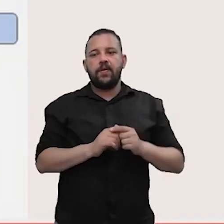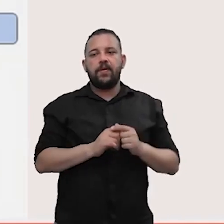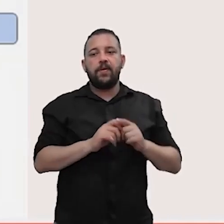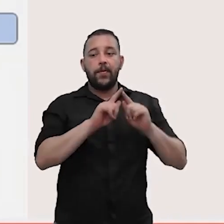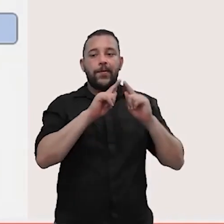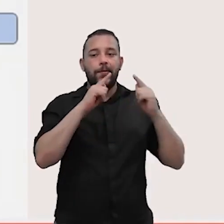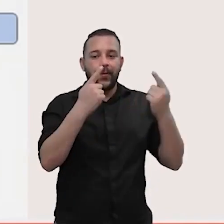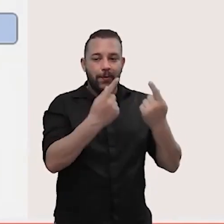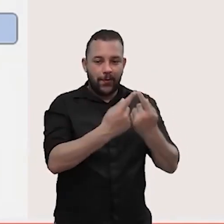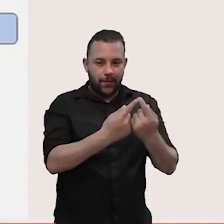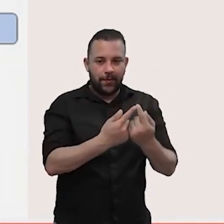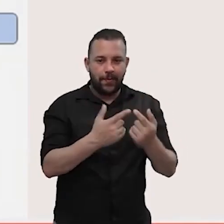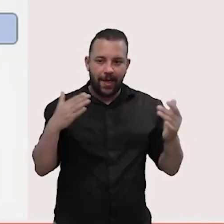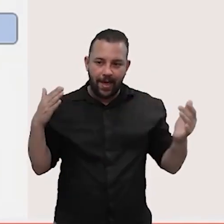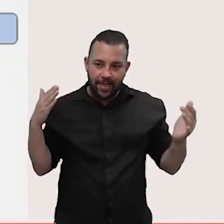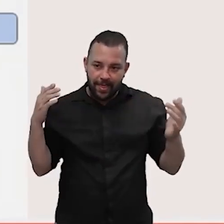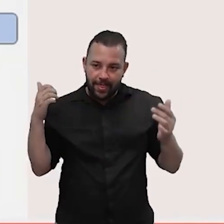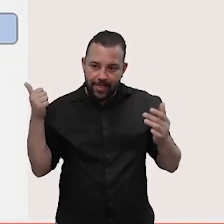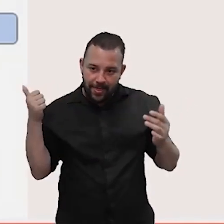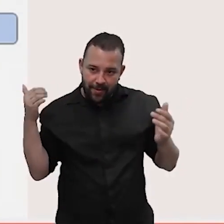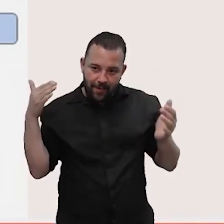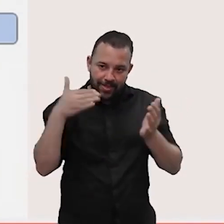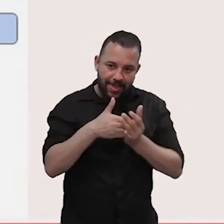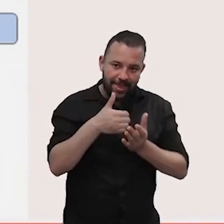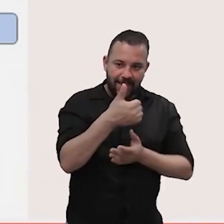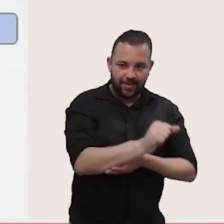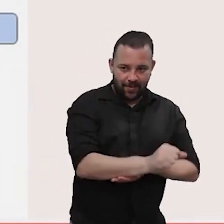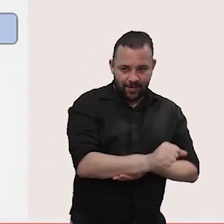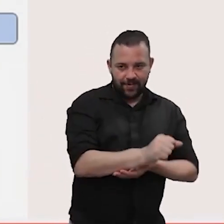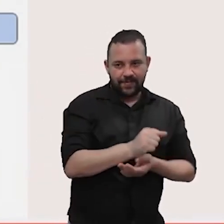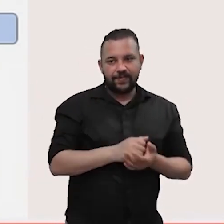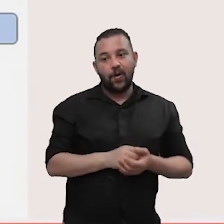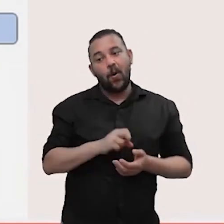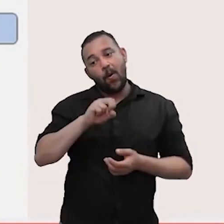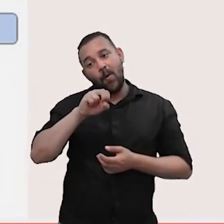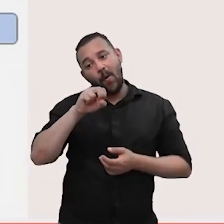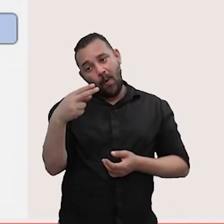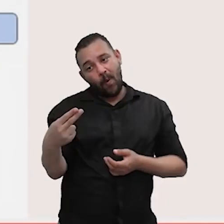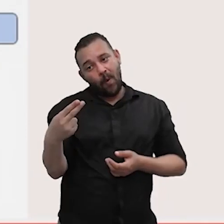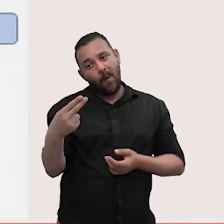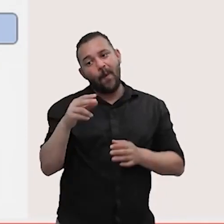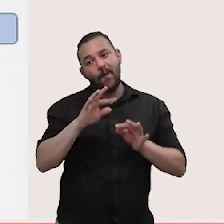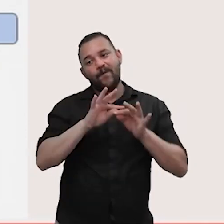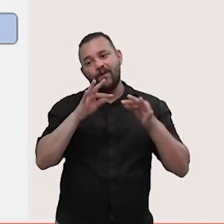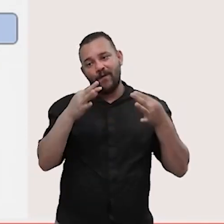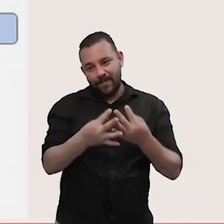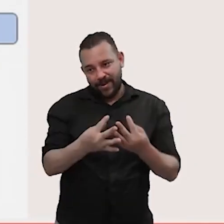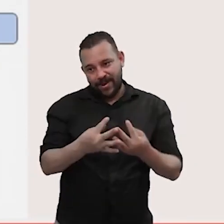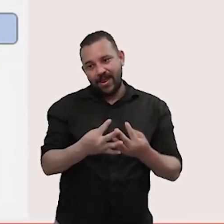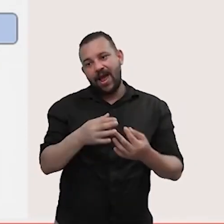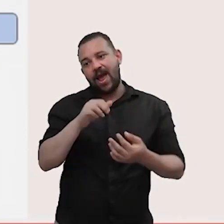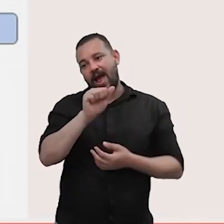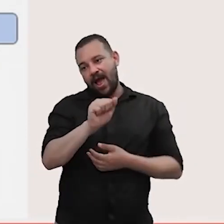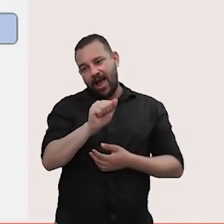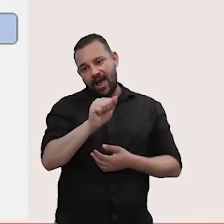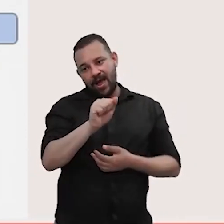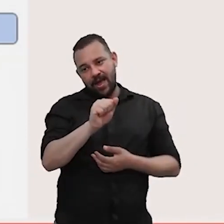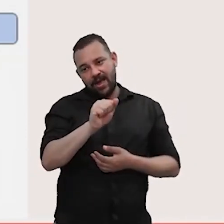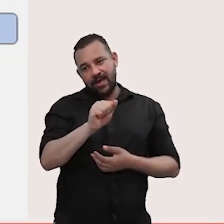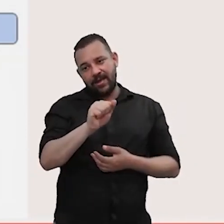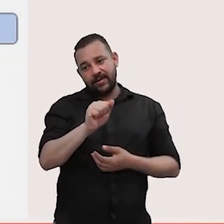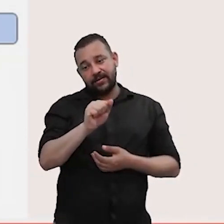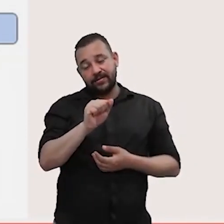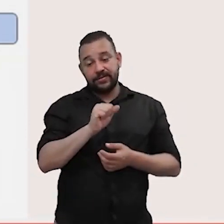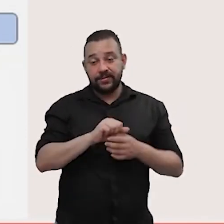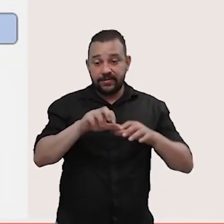de 1 a 18. Ou, se for família, família A, que está nas extremidades